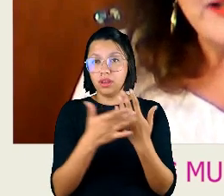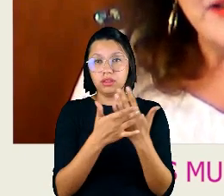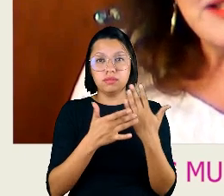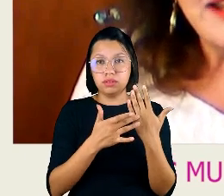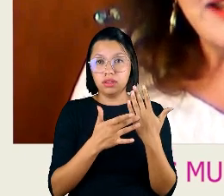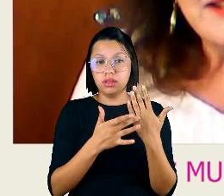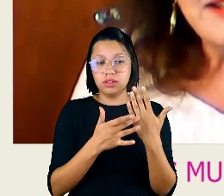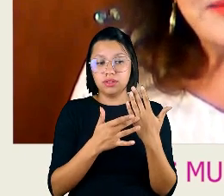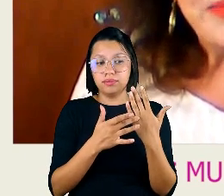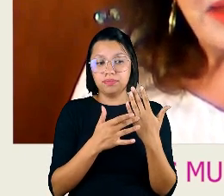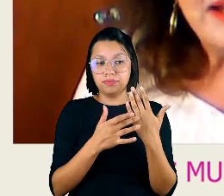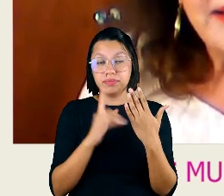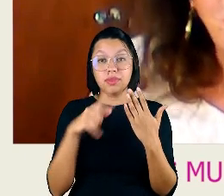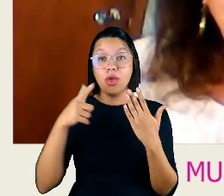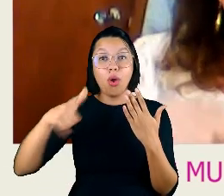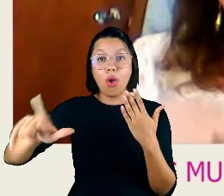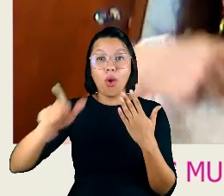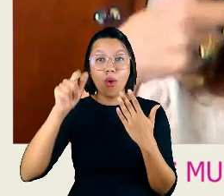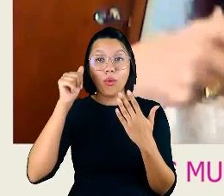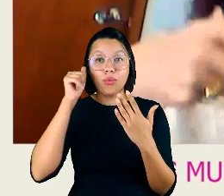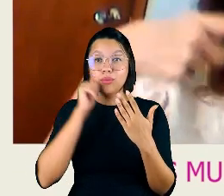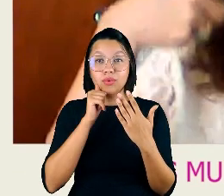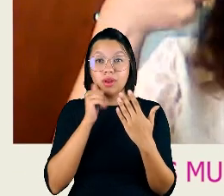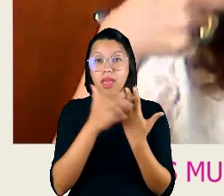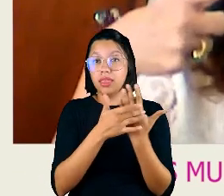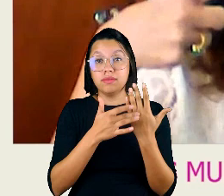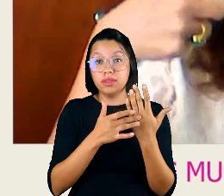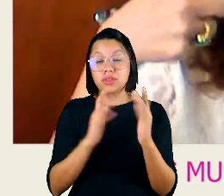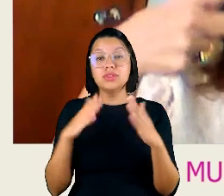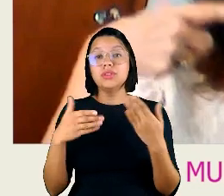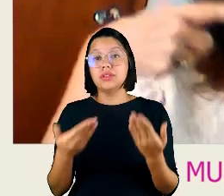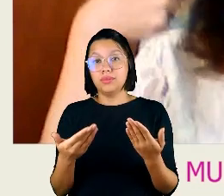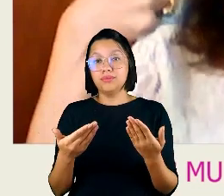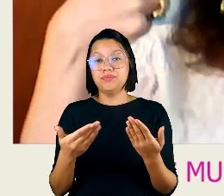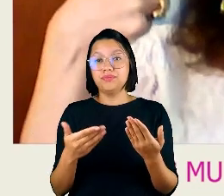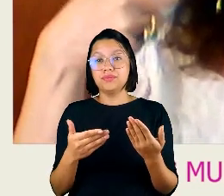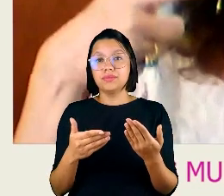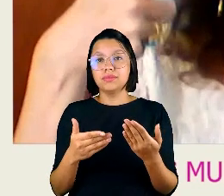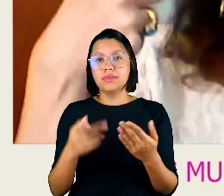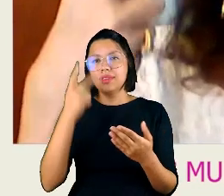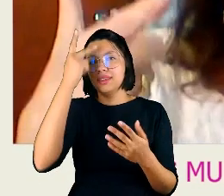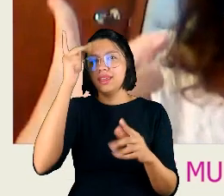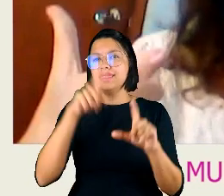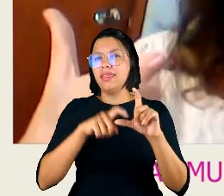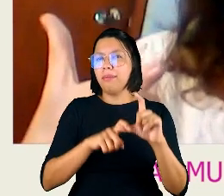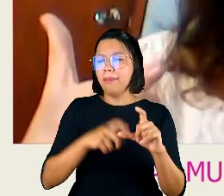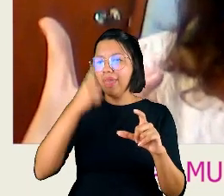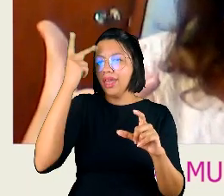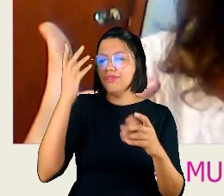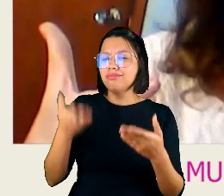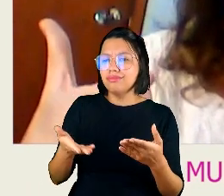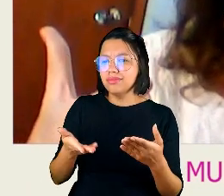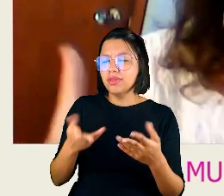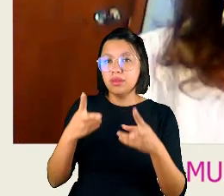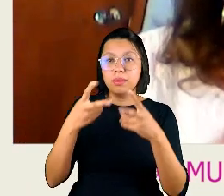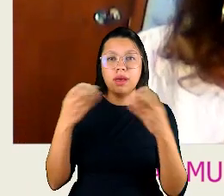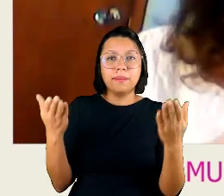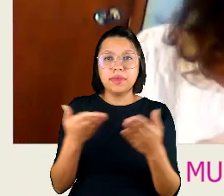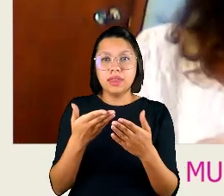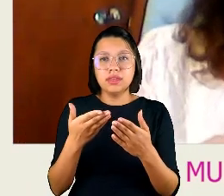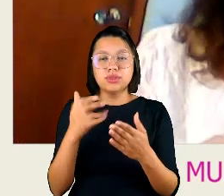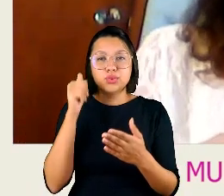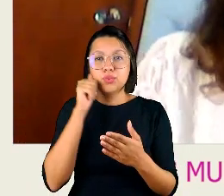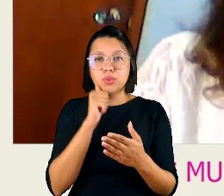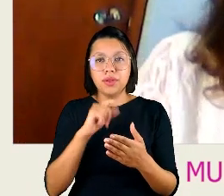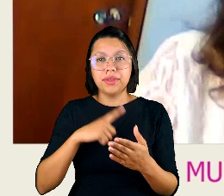outra mulher deficiente. Então, quem depende de quem? Então, a gente percebe que essas mulheres com deficiência, elas